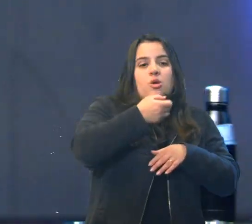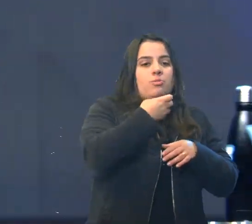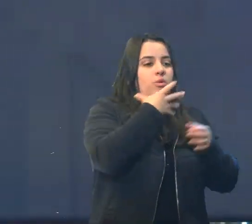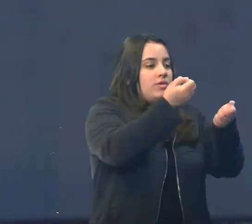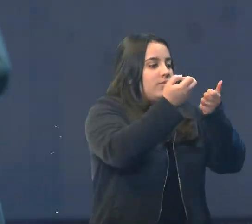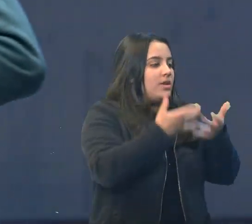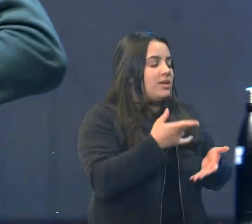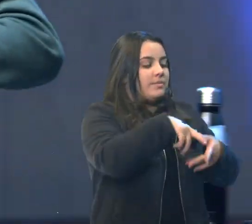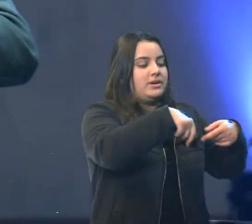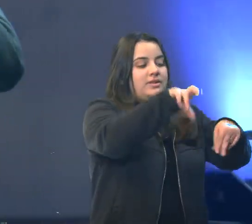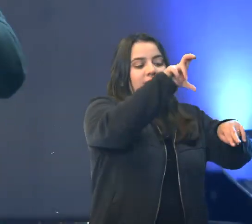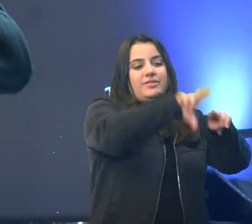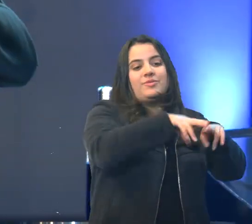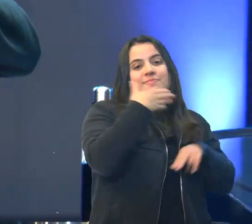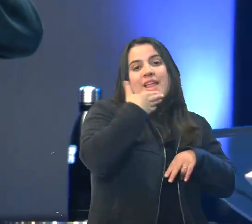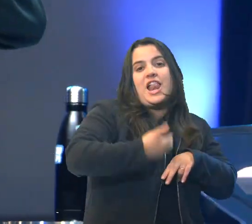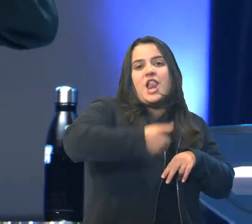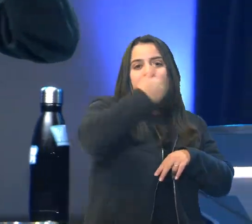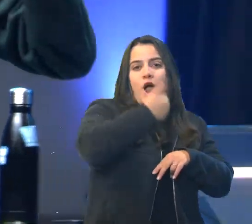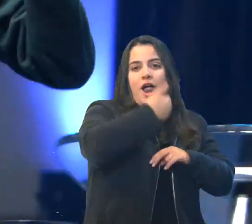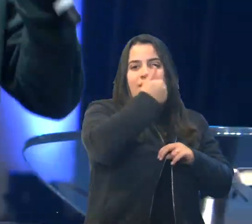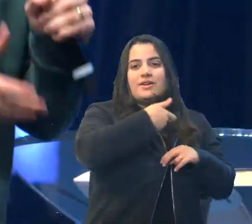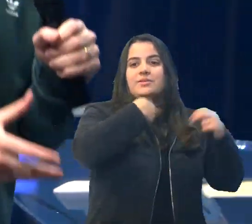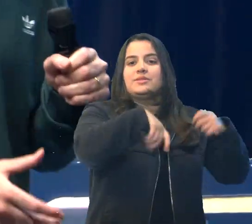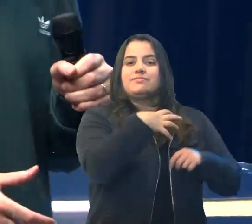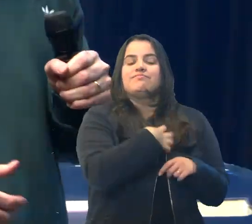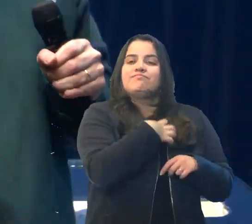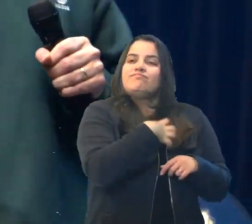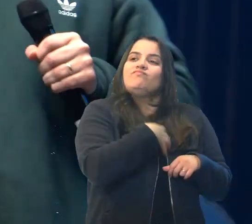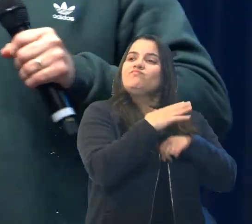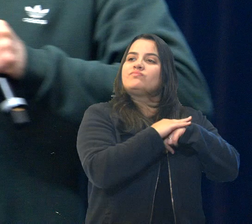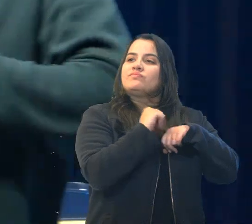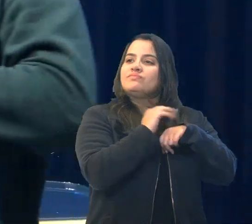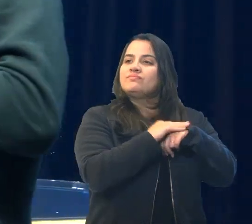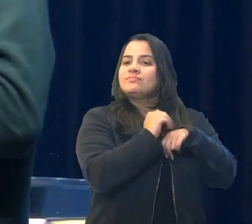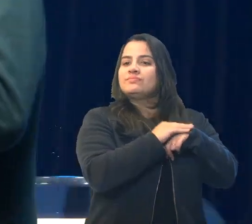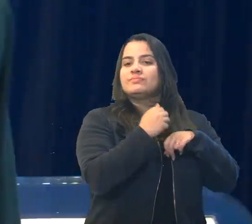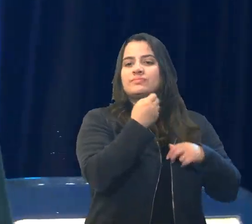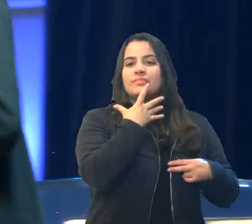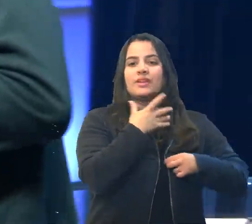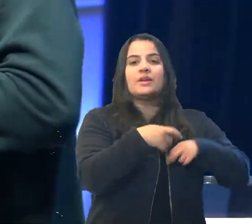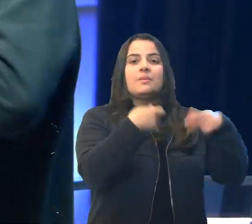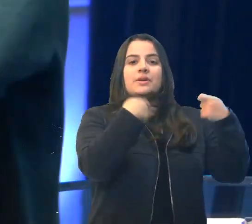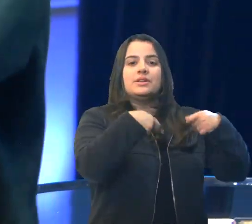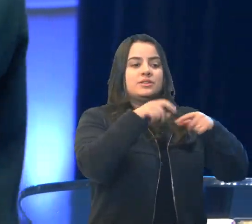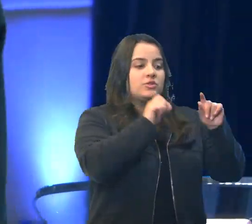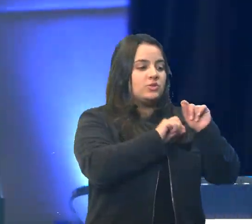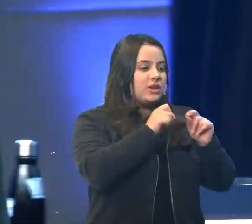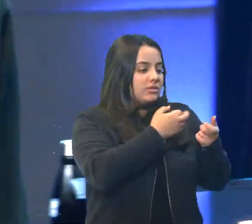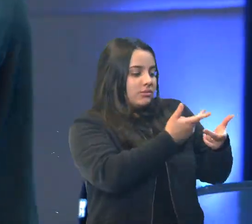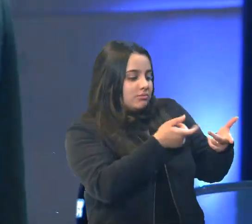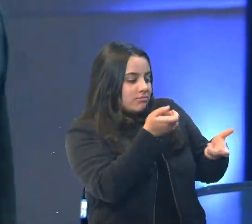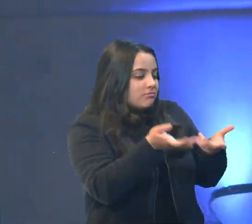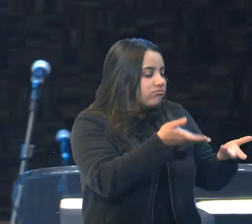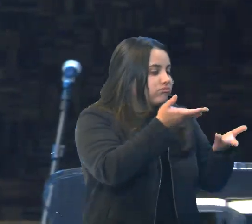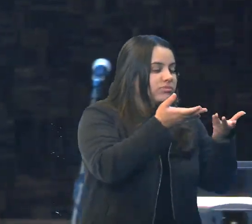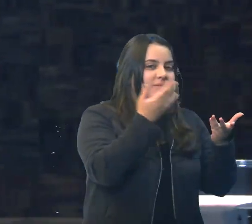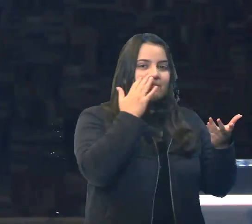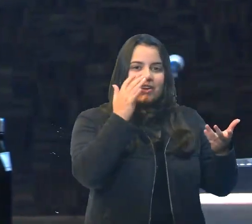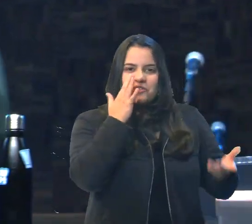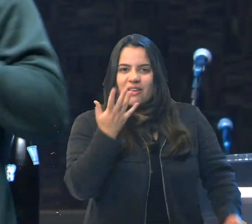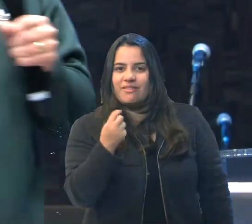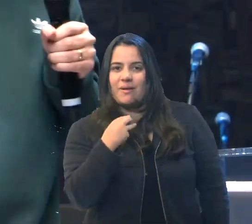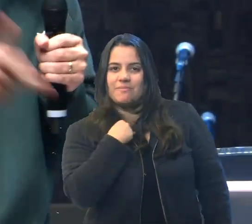precisa sentar no melhor lugar, ele precisa se sentir muito acolhido, ele precisa de um guardanapo. Imagina ela servindo